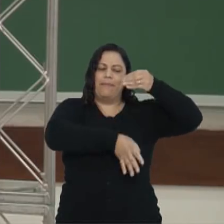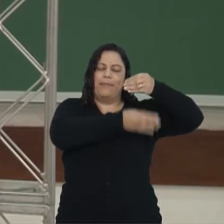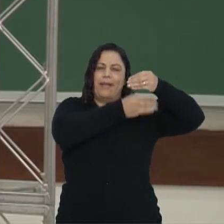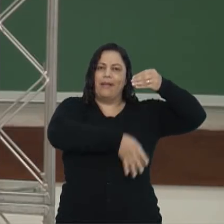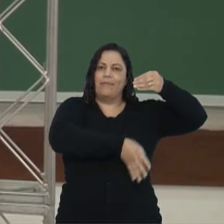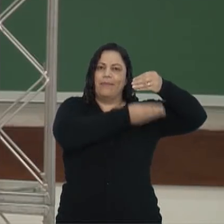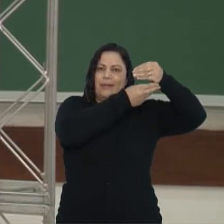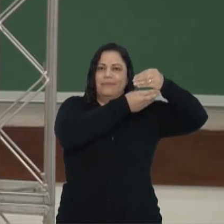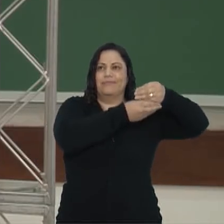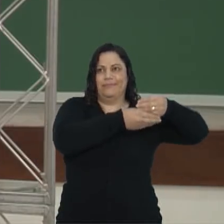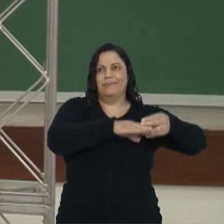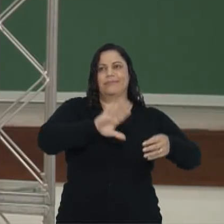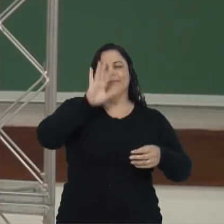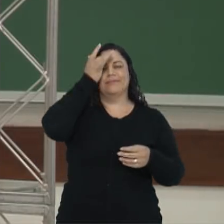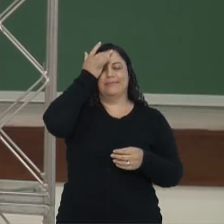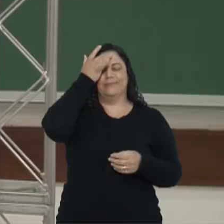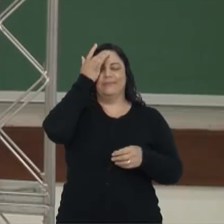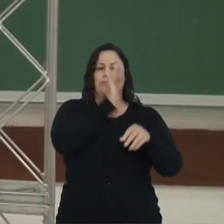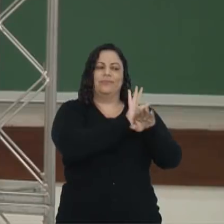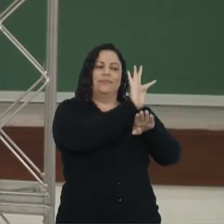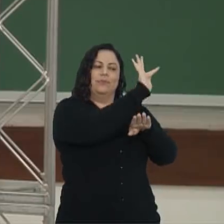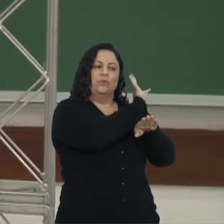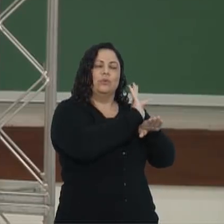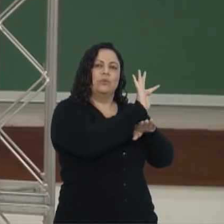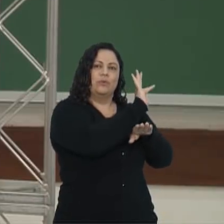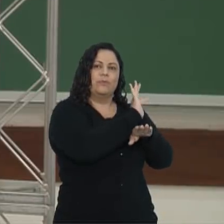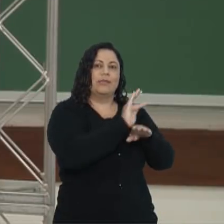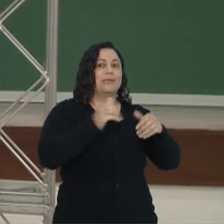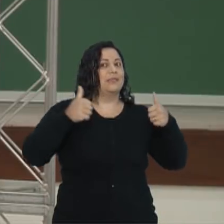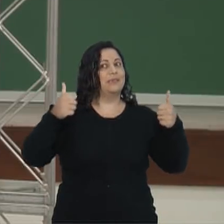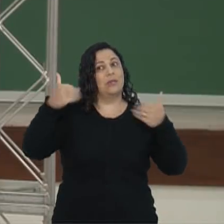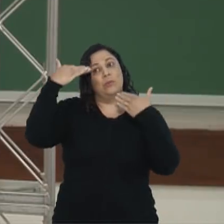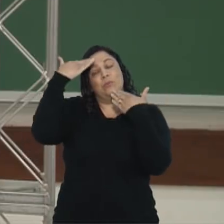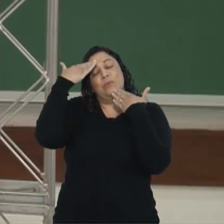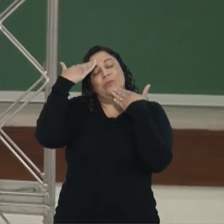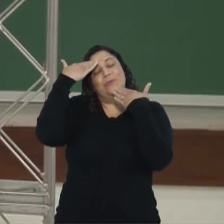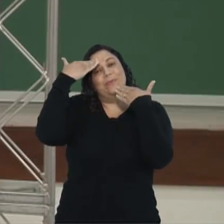culta para os nossos usos formais, tá certo? Muito obrigada por você